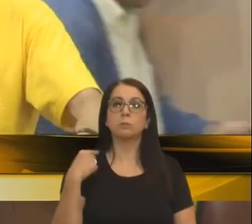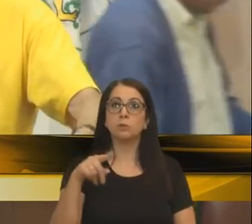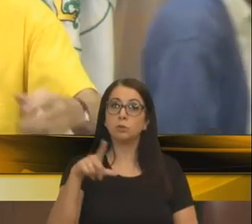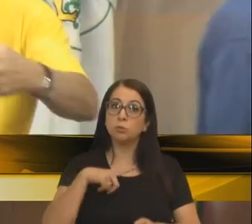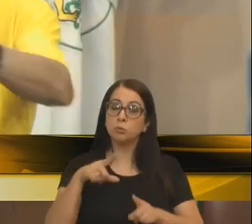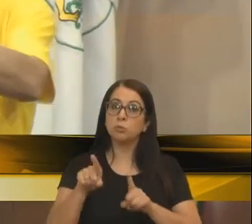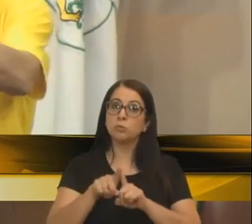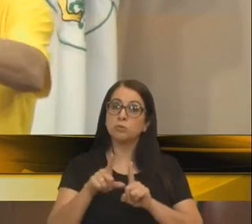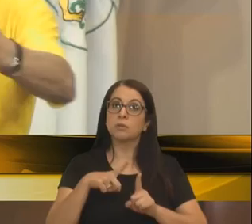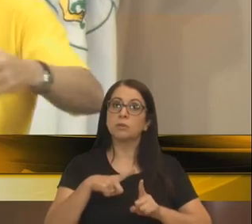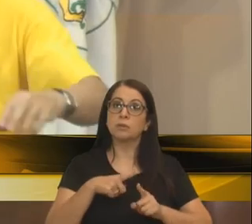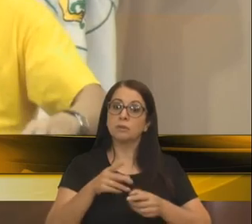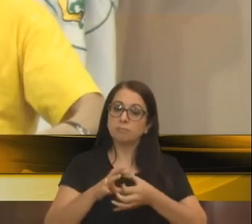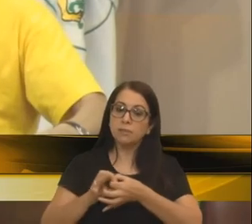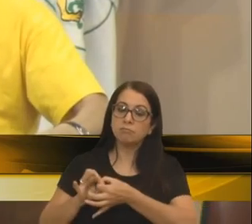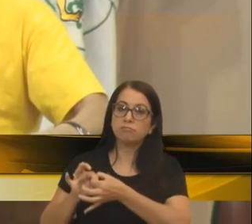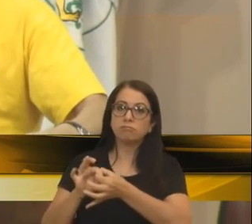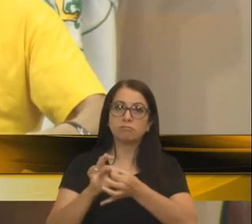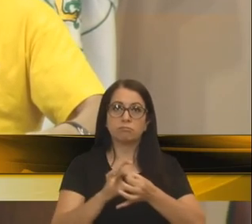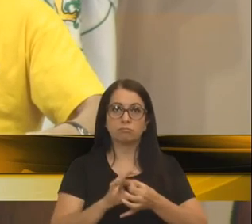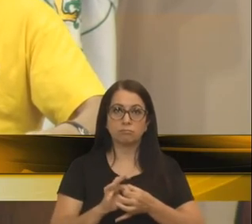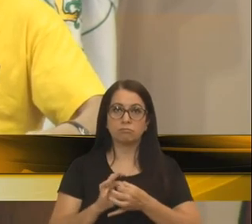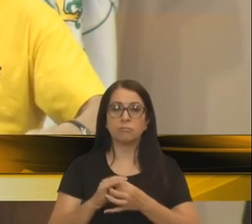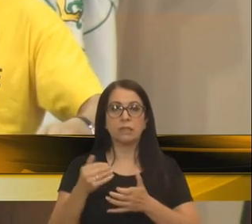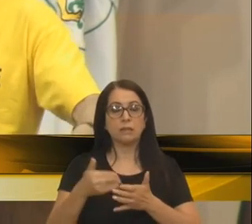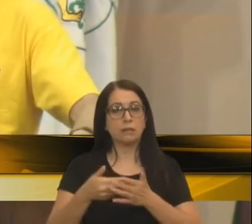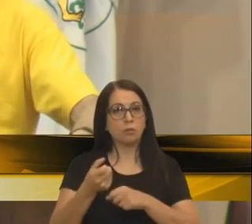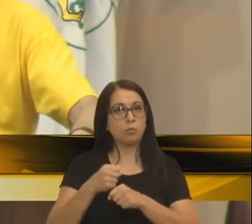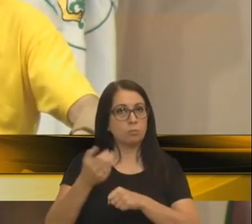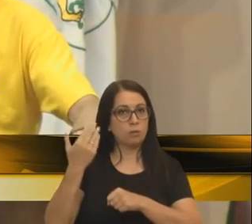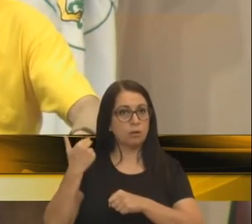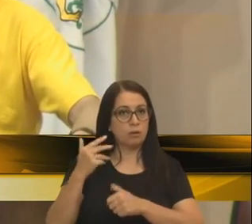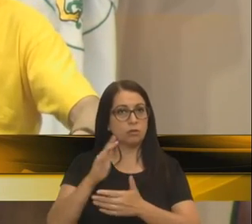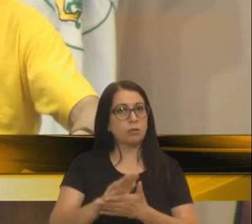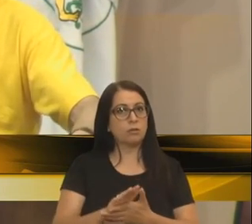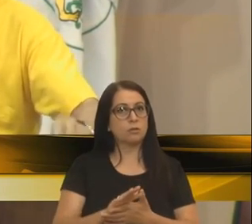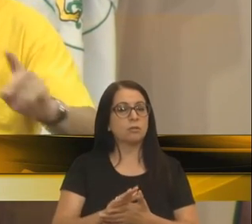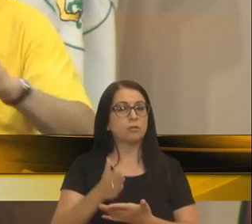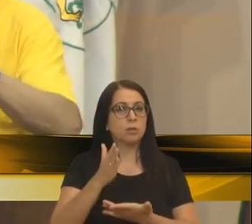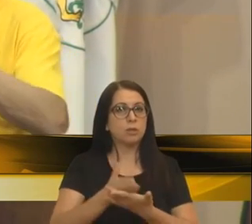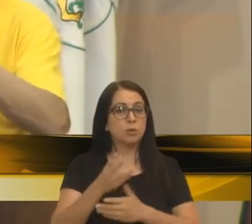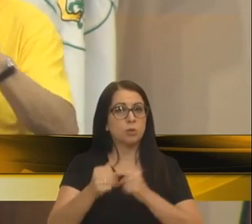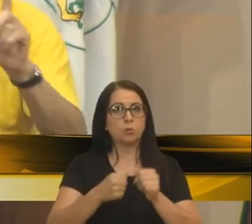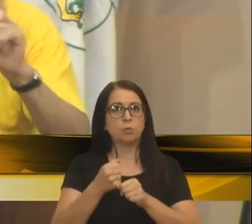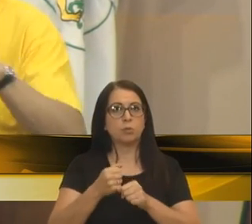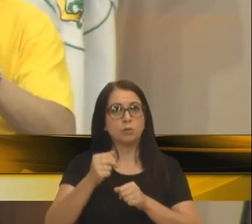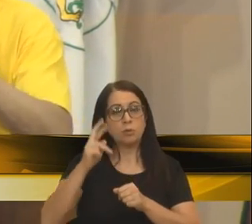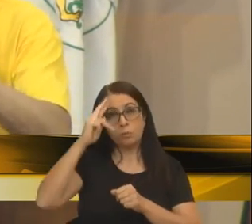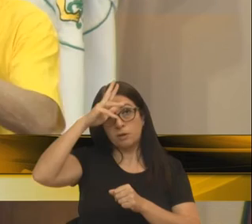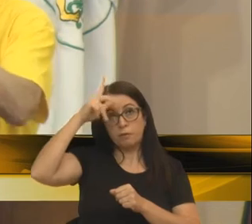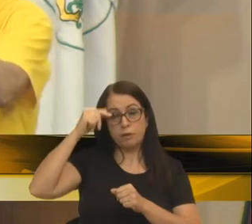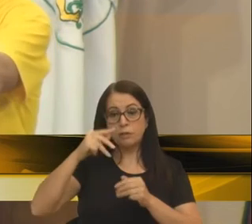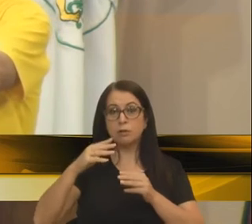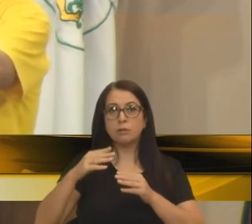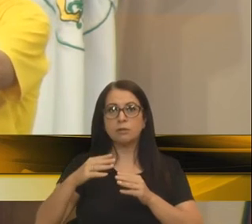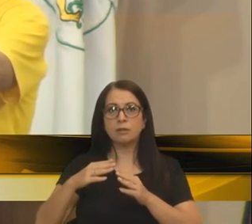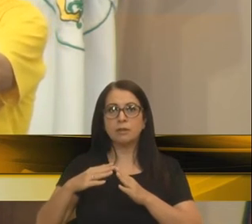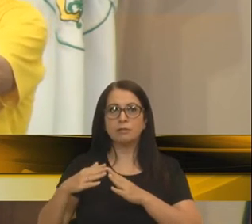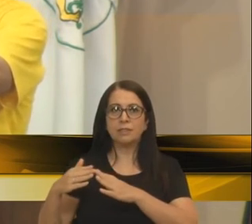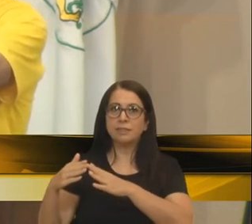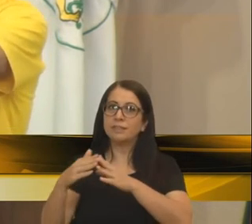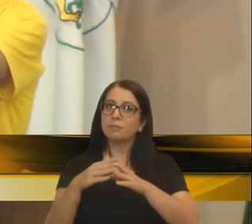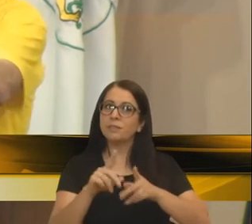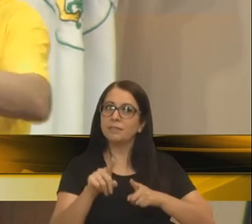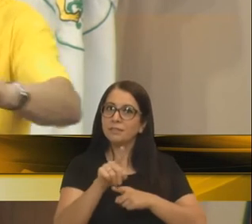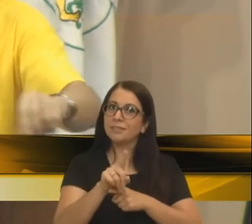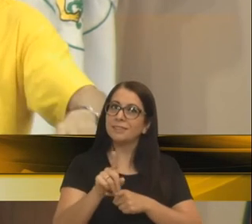que ter uma integração. Até o ano passado, a metade do ano, tinha prefeitos de municípios vizinhos que não tinham conseguido